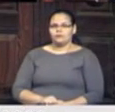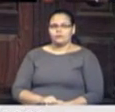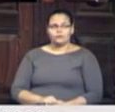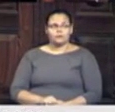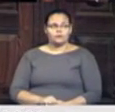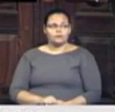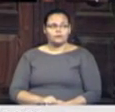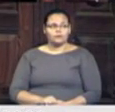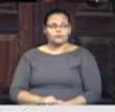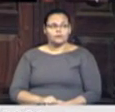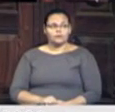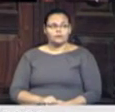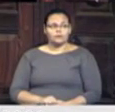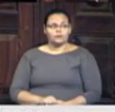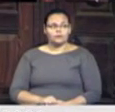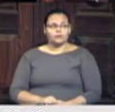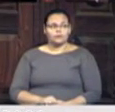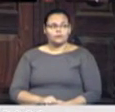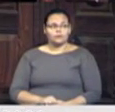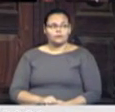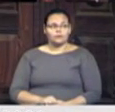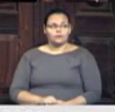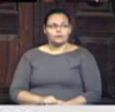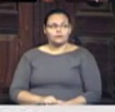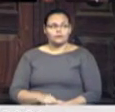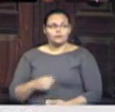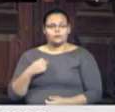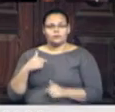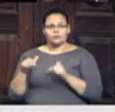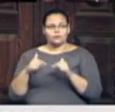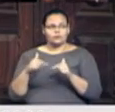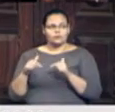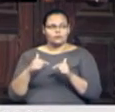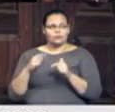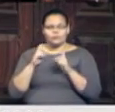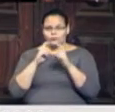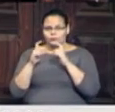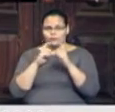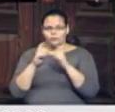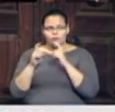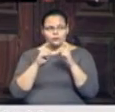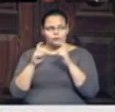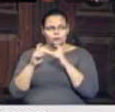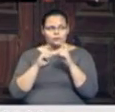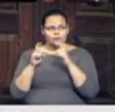Ilustríssima deputada Tia Ju, que preside os trabalhos desta sessão,